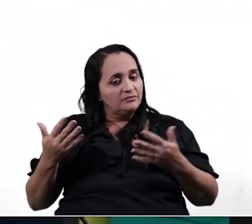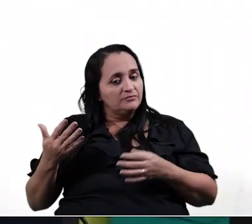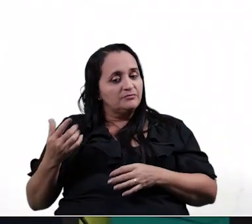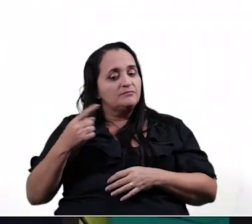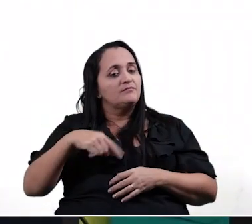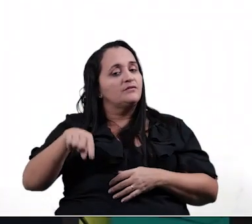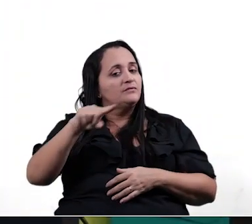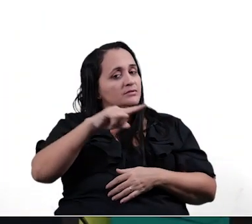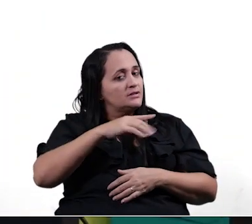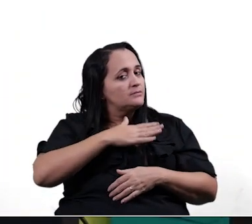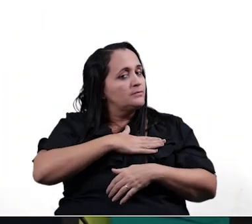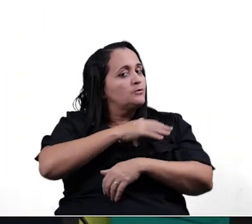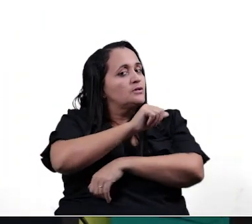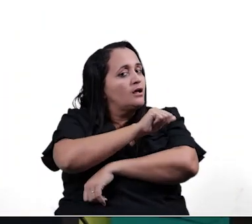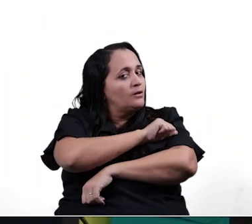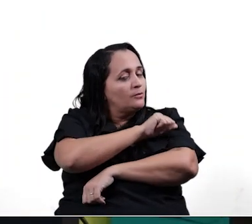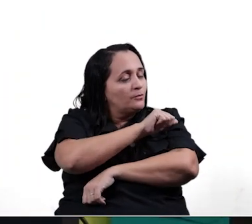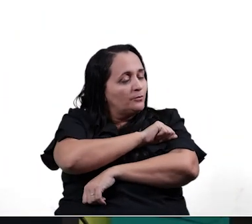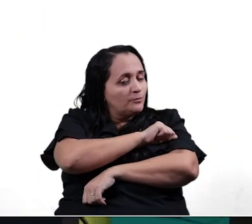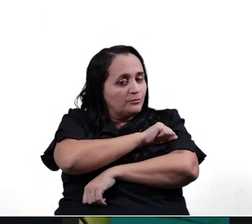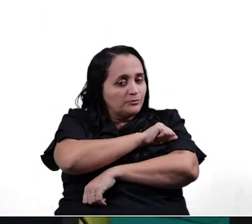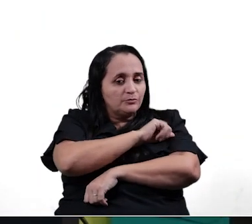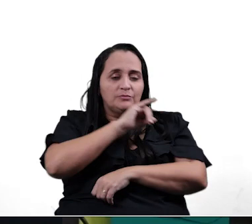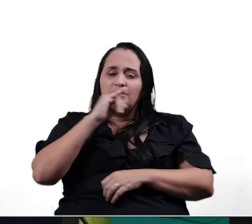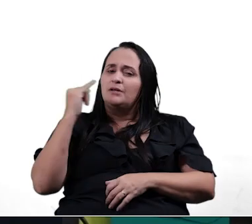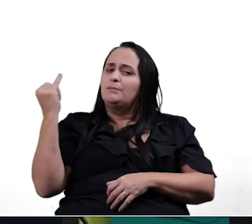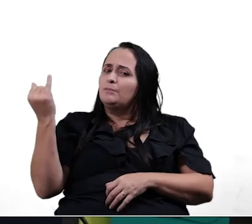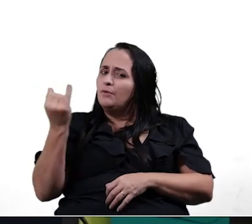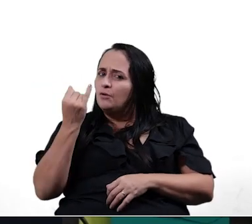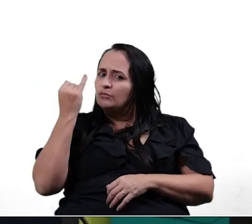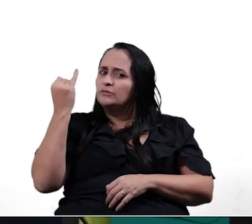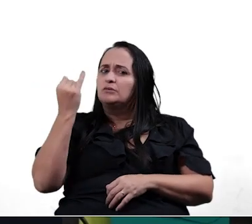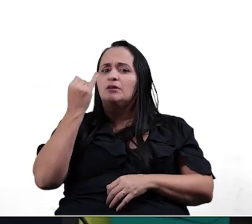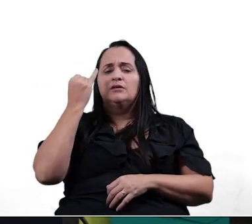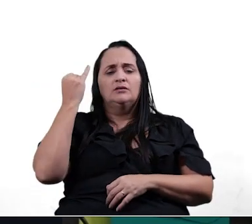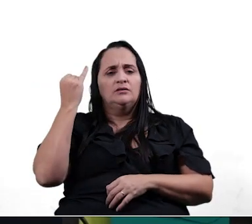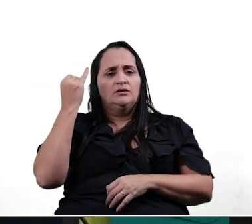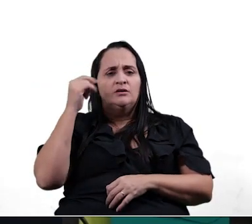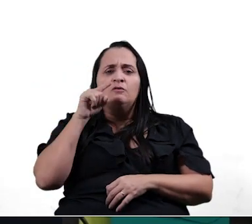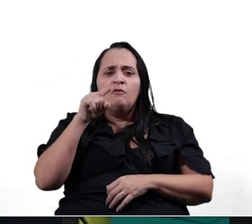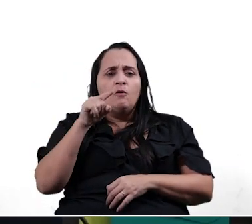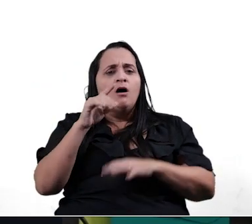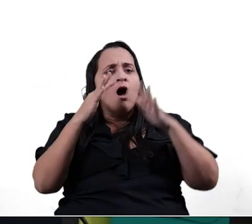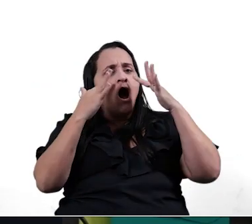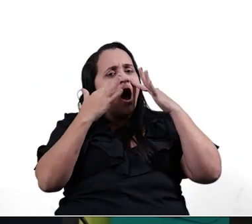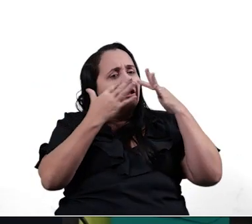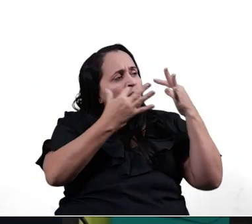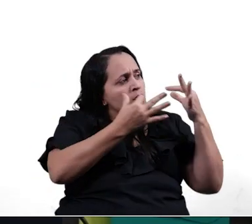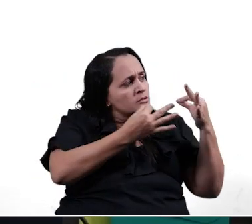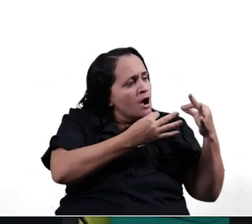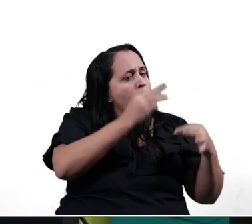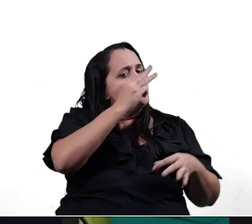meus queridos alunos, é muito importante ouvir o que a mamãe, ou